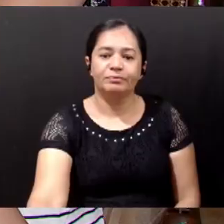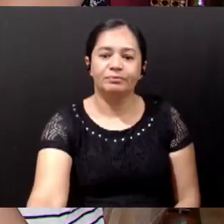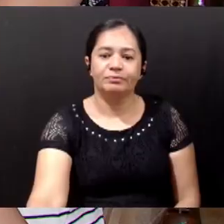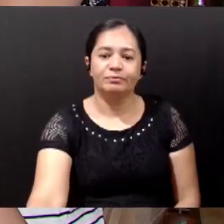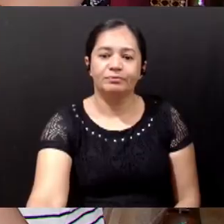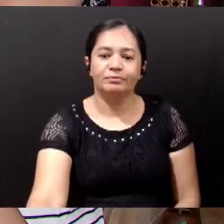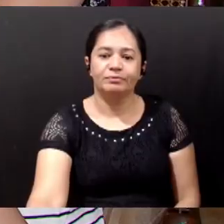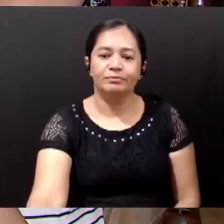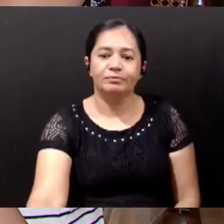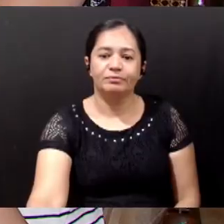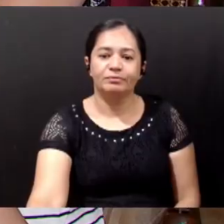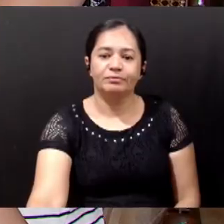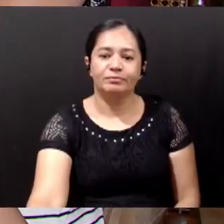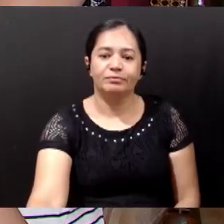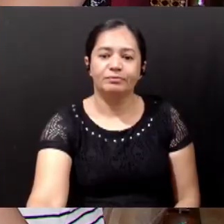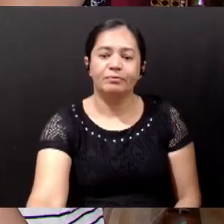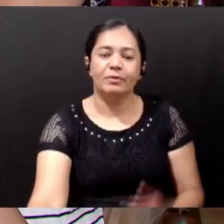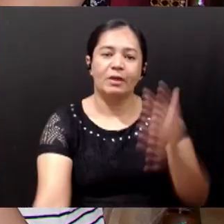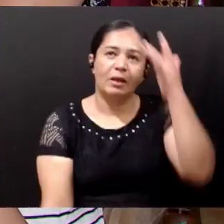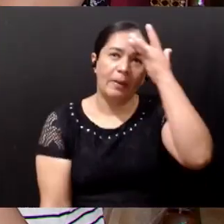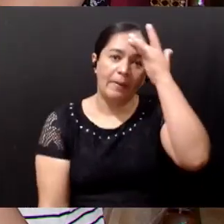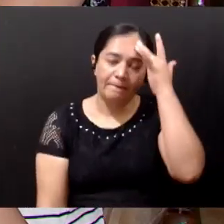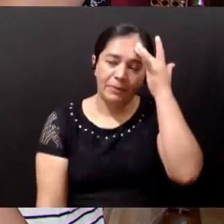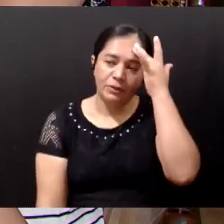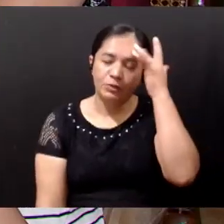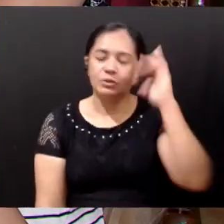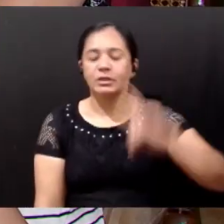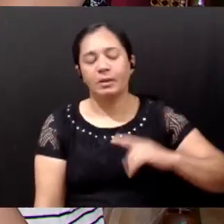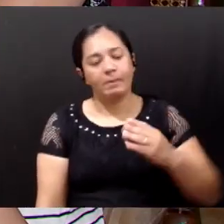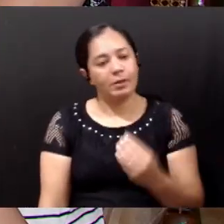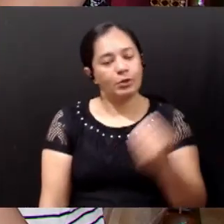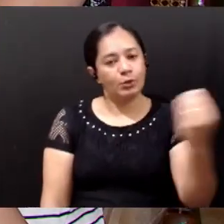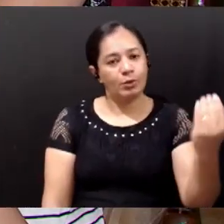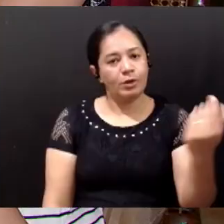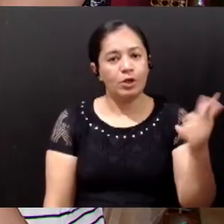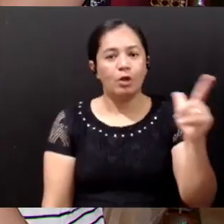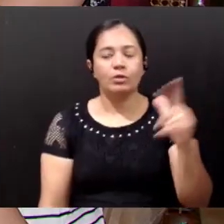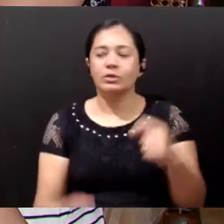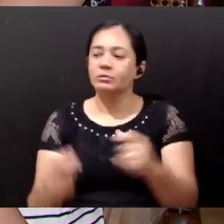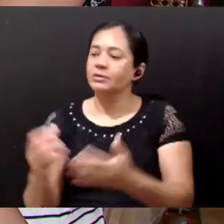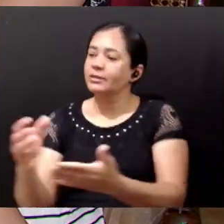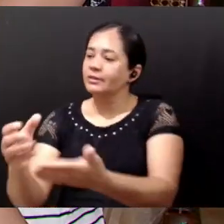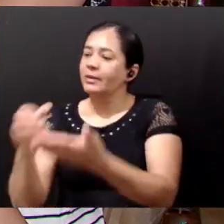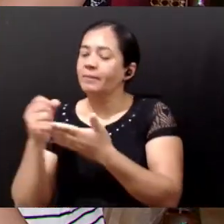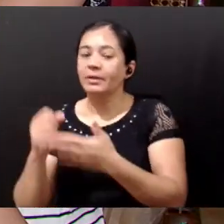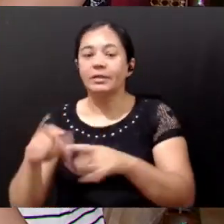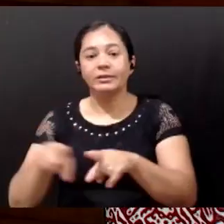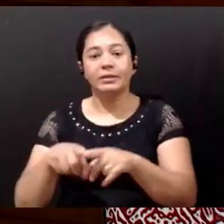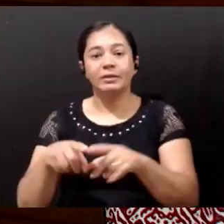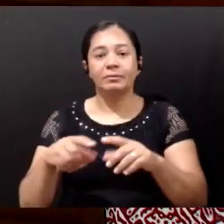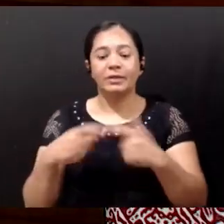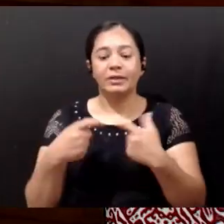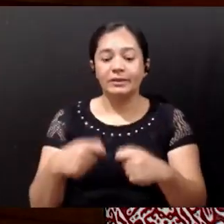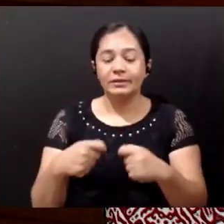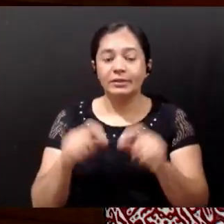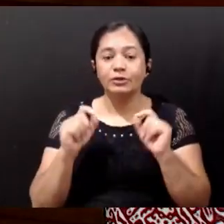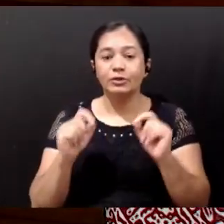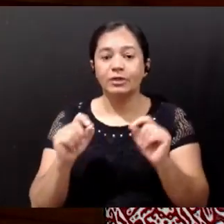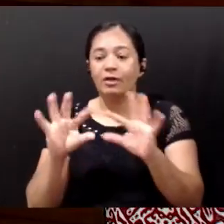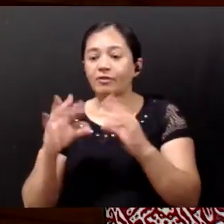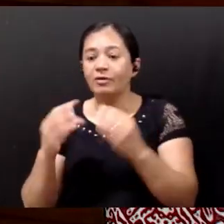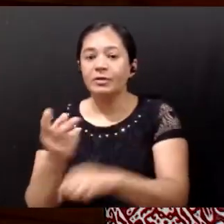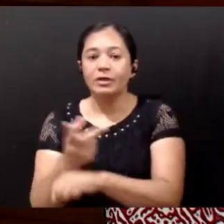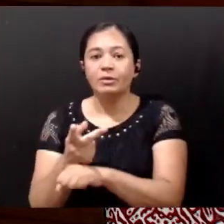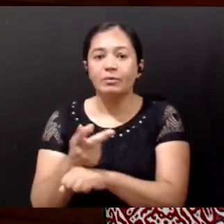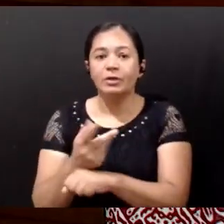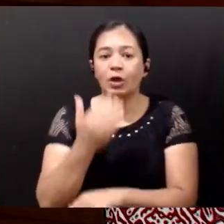tá retirando, né? Depois disso surgiu a necessidade de famílias que procuravam por alimentos para preparar em